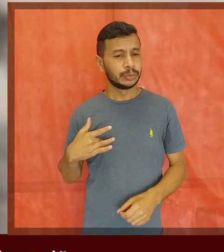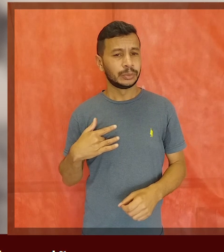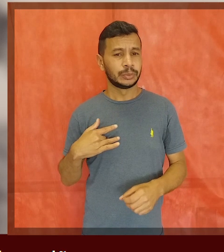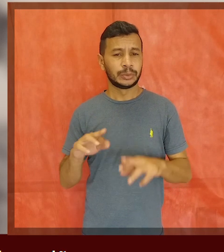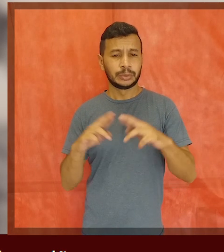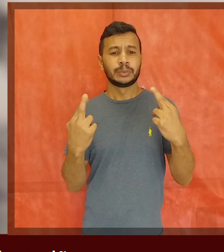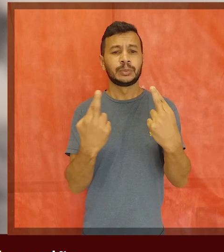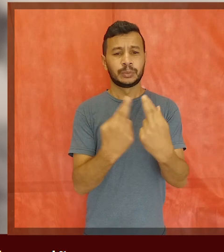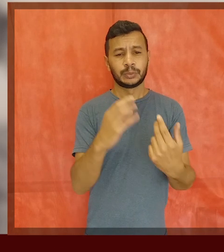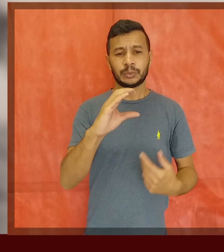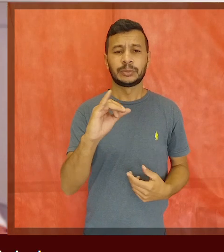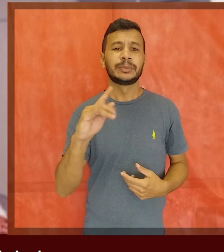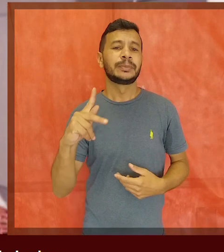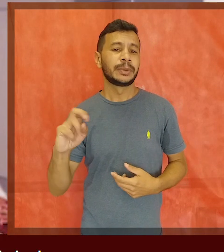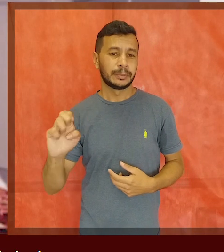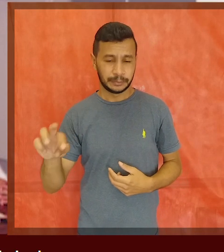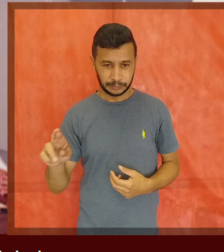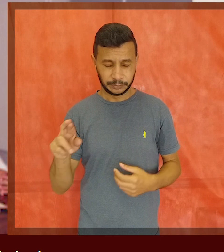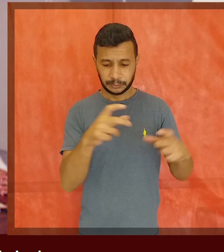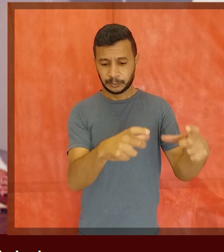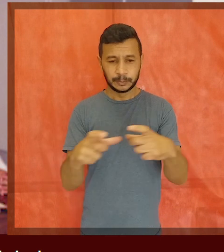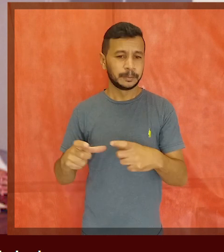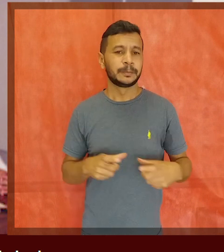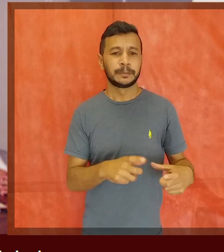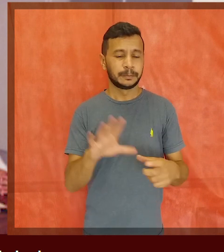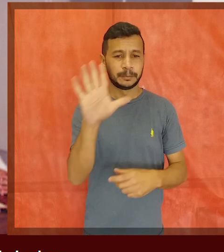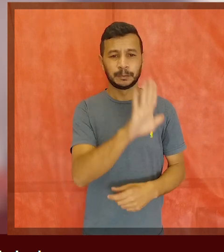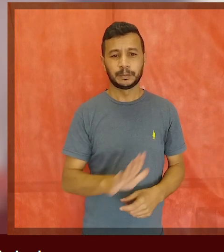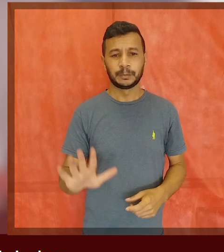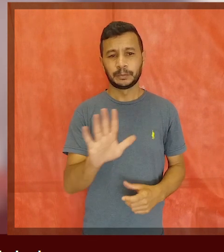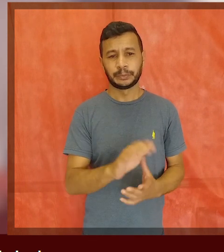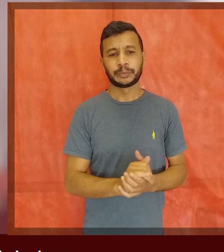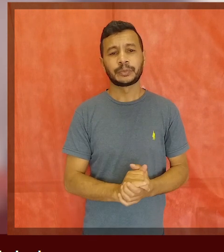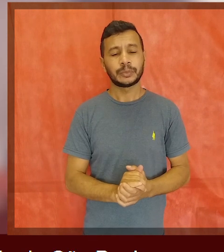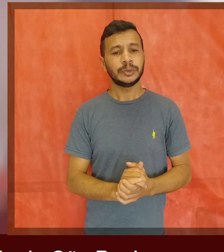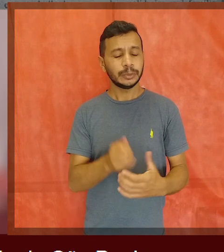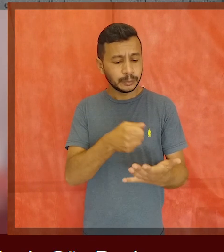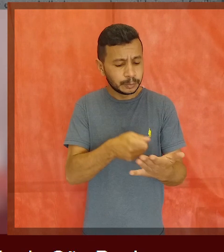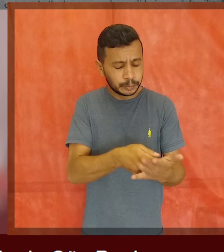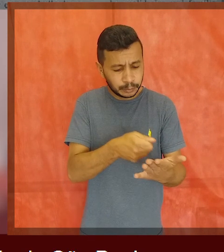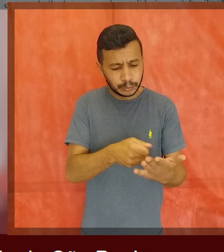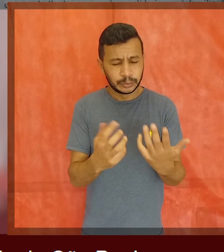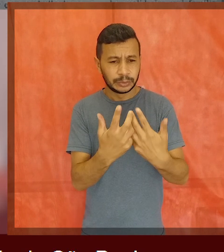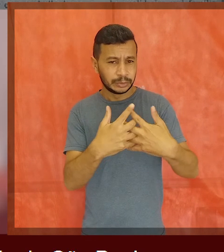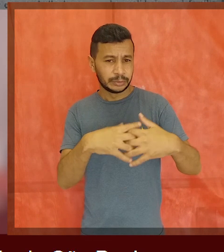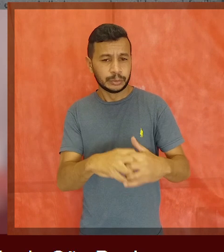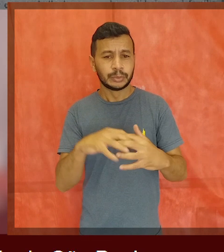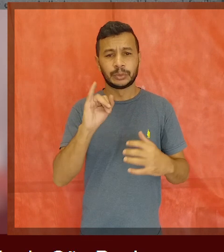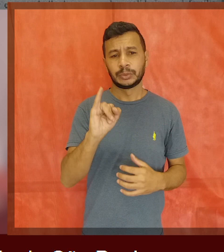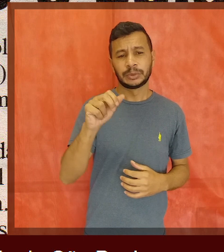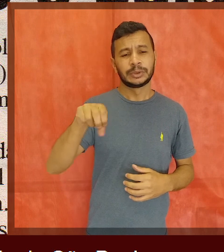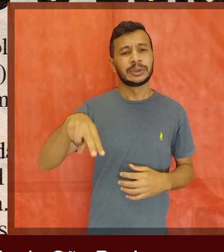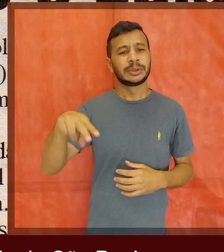mobilizou cipeiros da região. Pressionada pelo sindicato, a Previdência Social abre as primeiras 6 ações